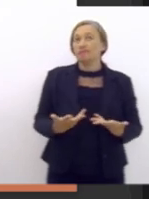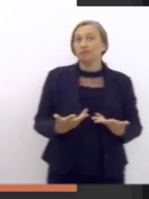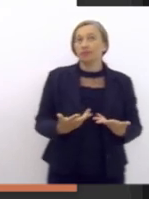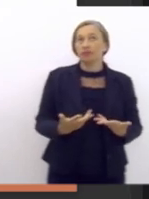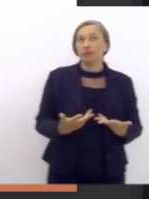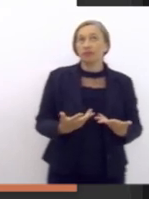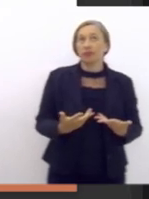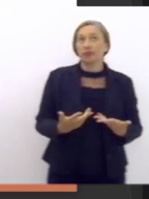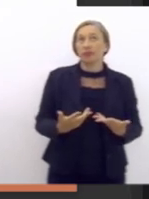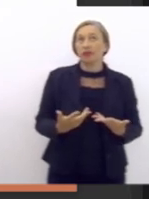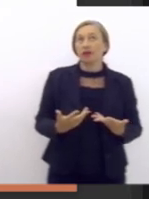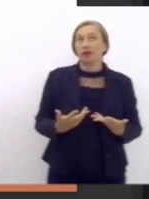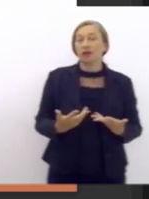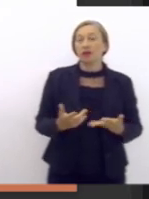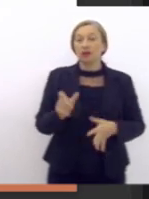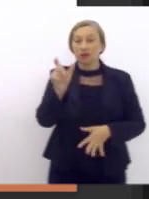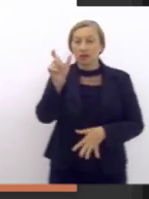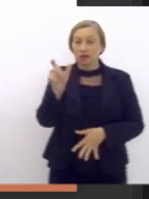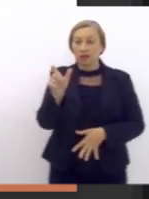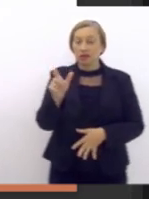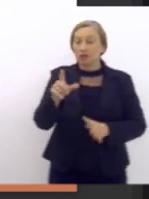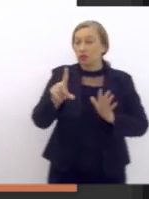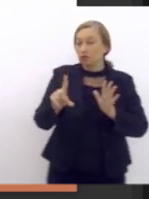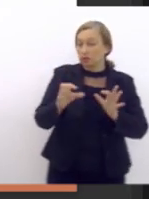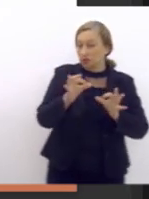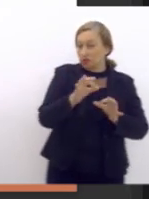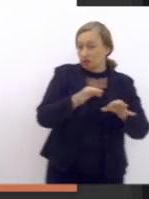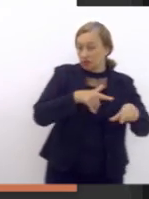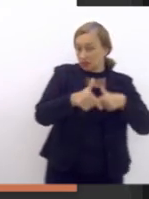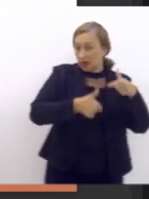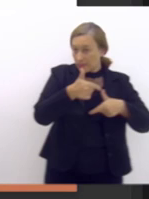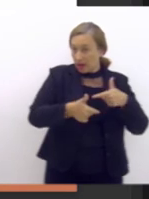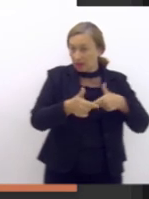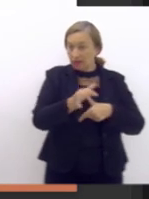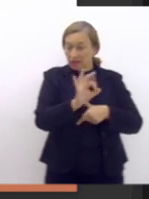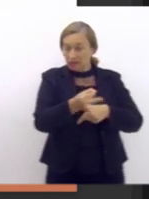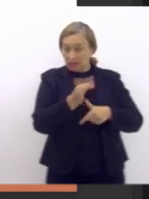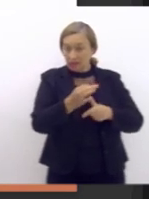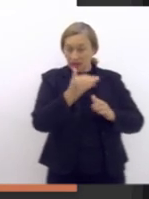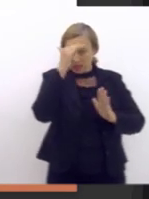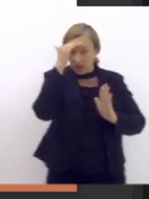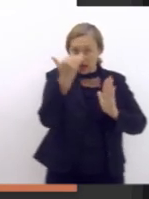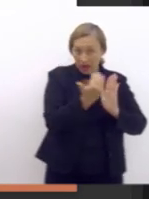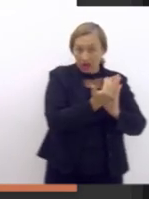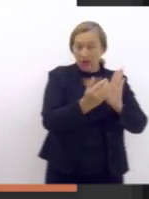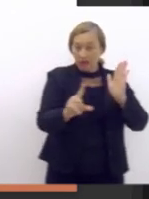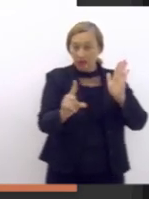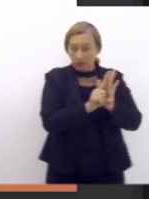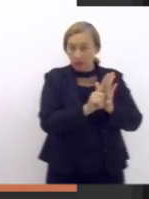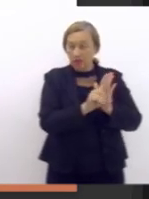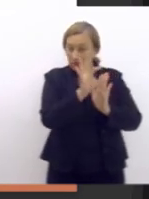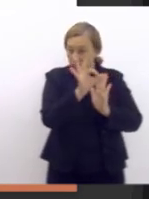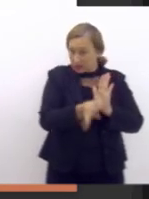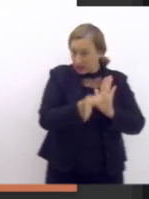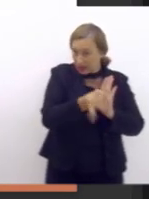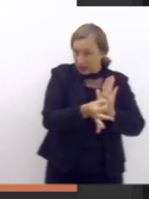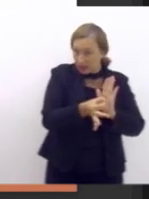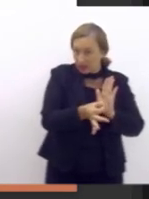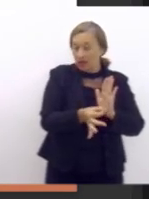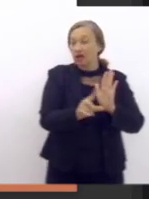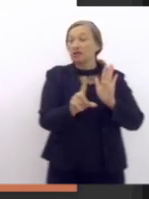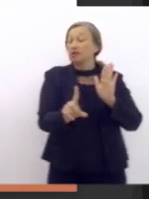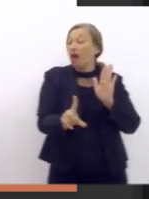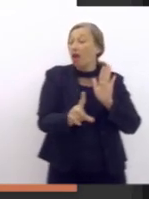está sendo executada de fato como ela foi aprovada no parlamento, uma lei sobre direitos das mulheres, se essa lei ela